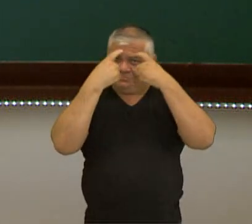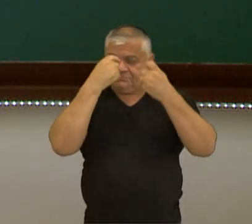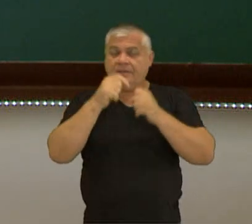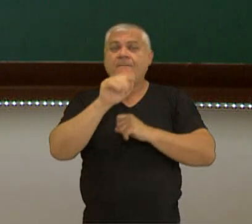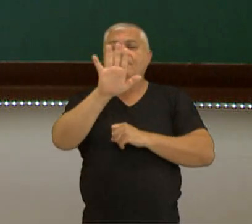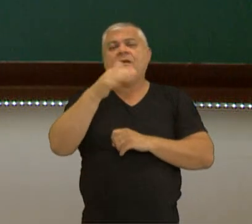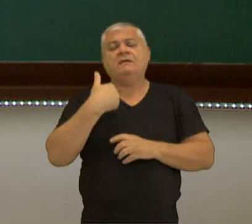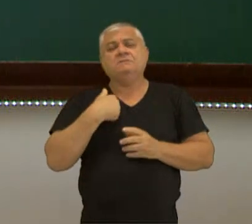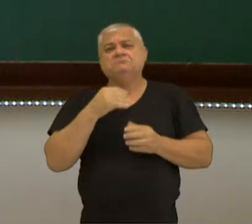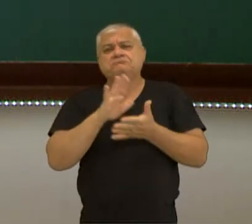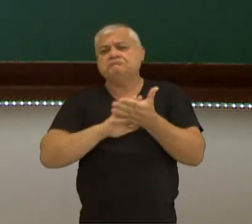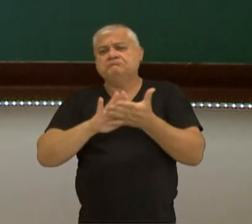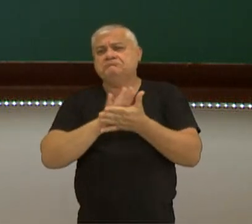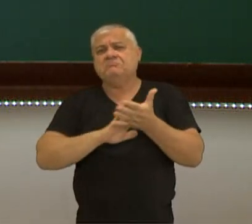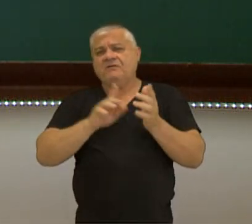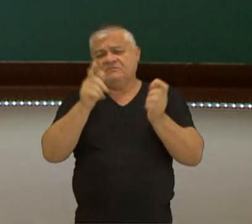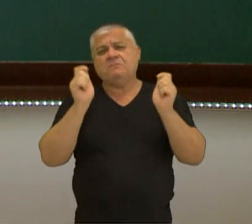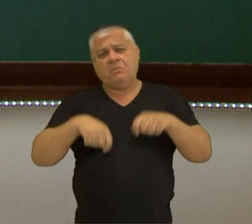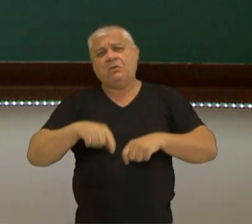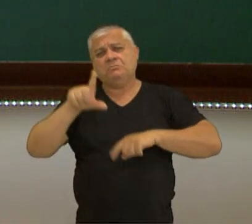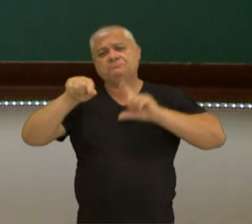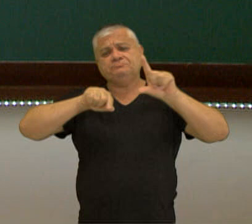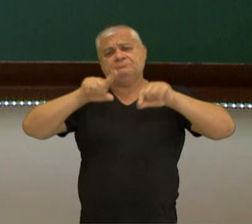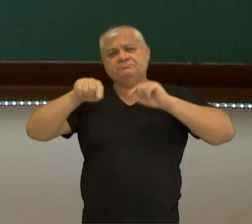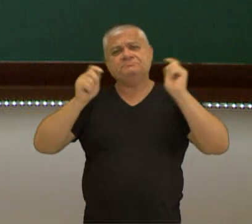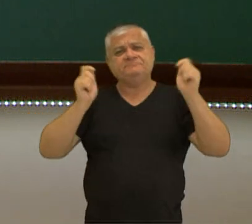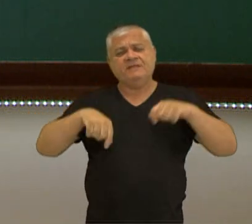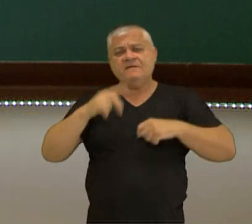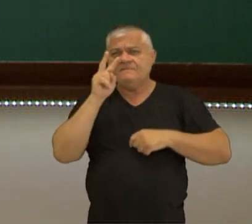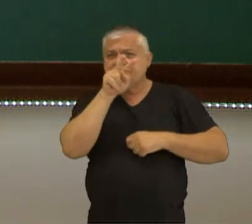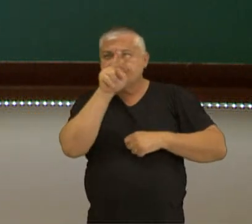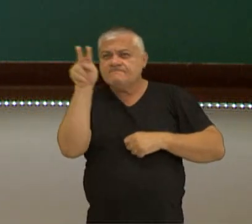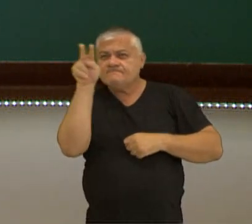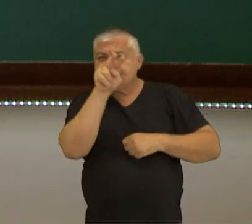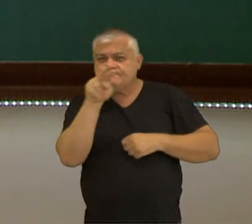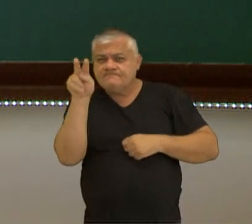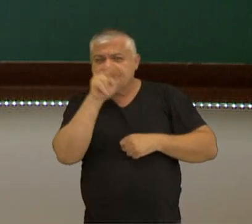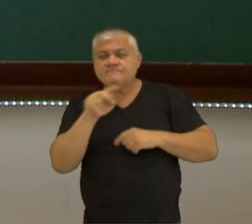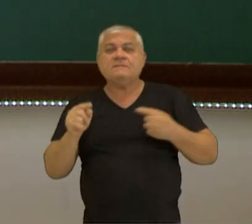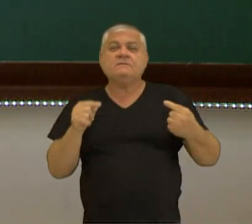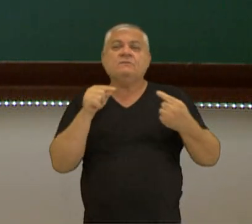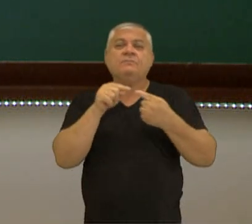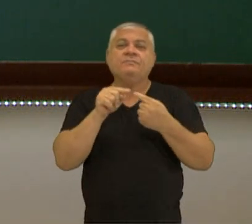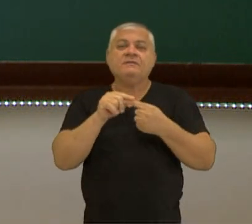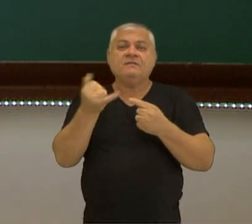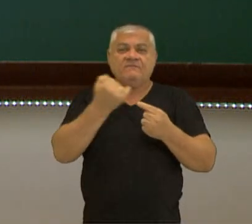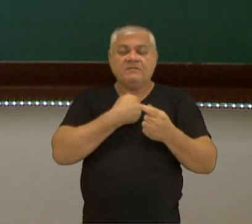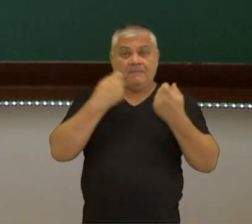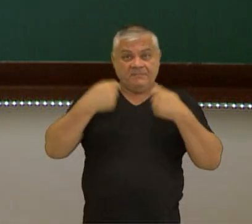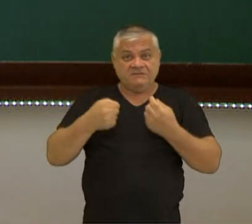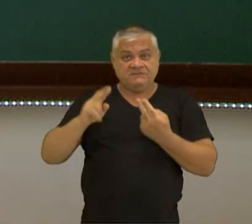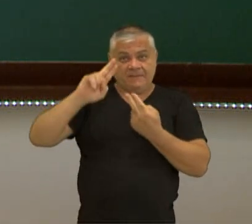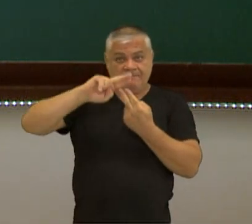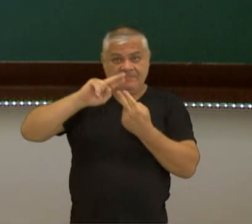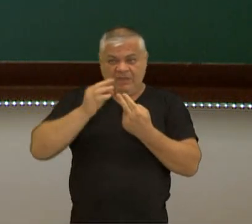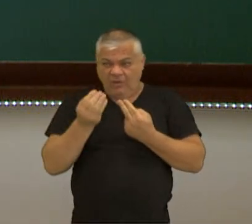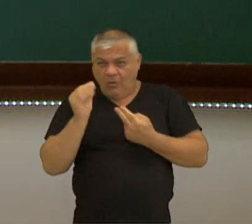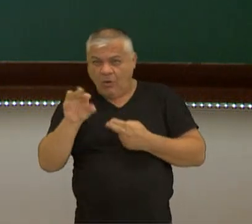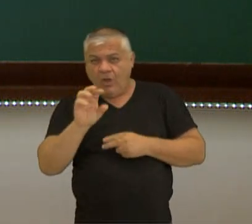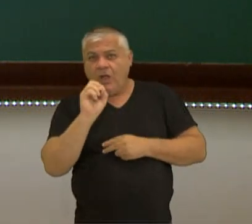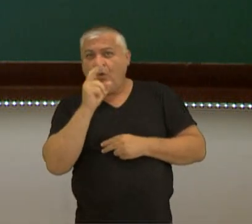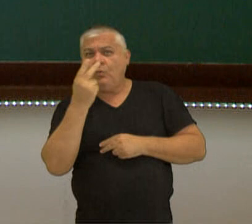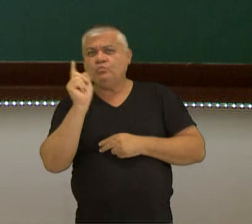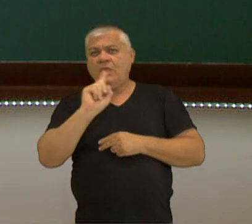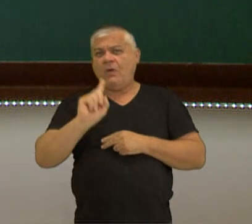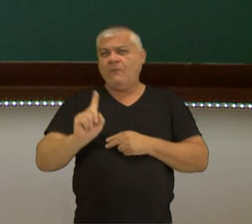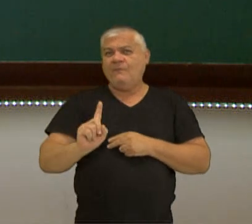não falar nada, só que você tem alternativas lá. Daí você vai ver de acordo com a alternativa se foi substituído ou não. Quando